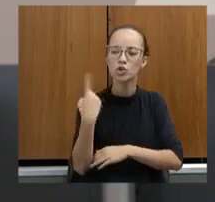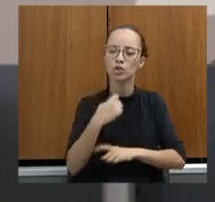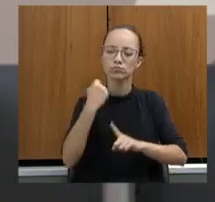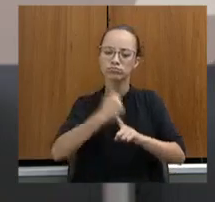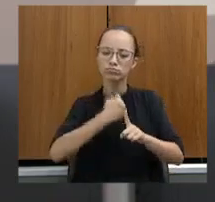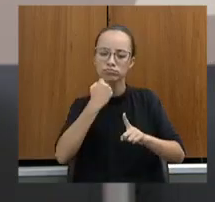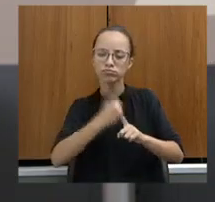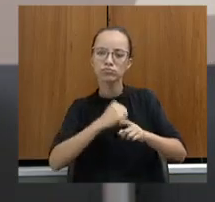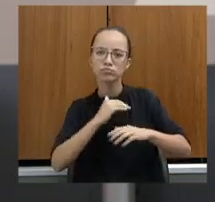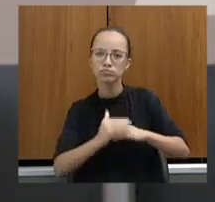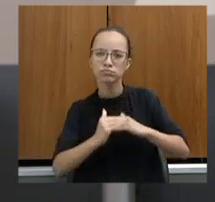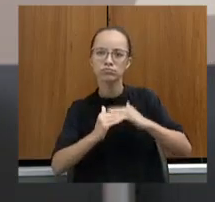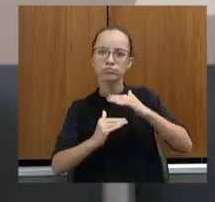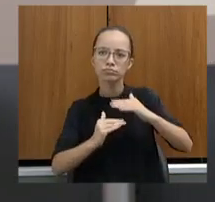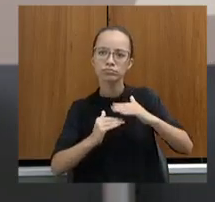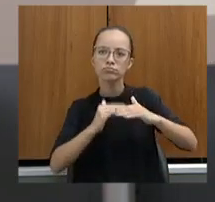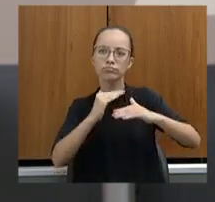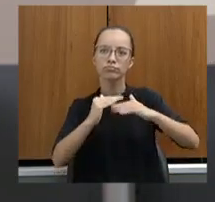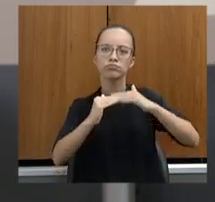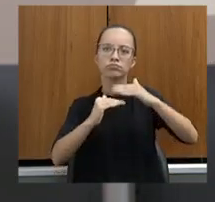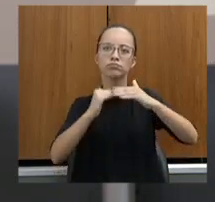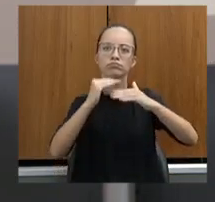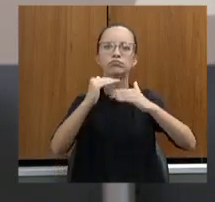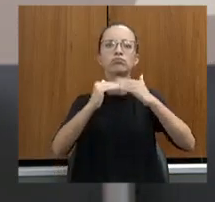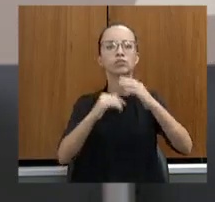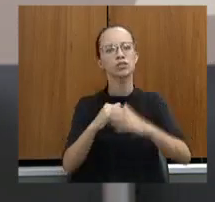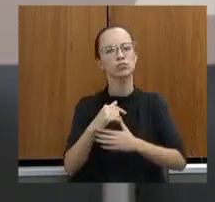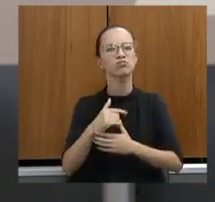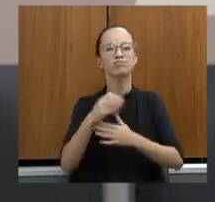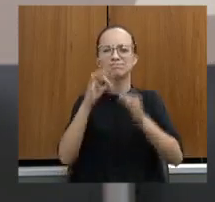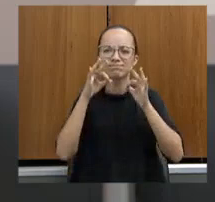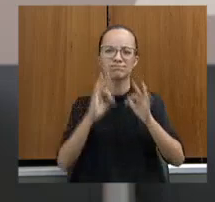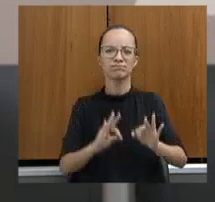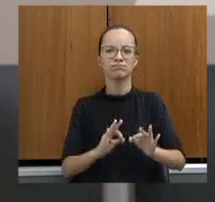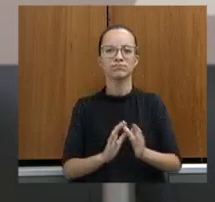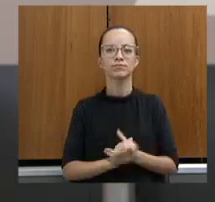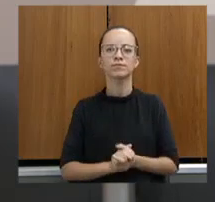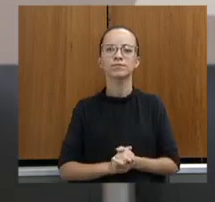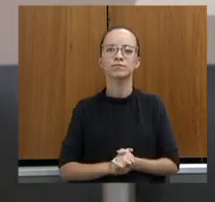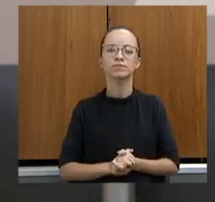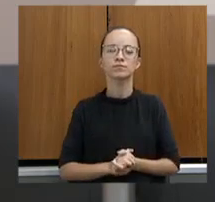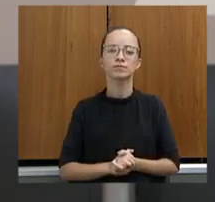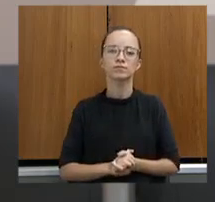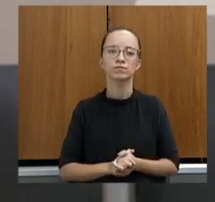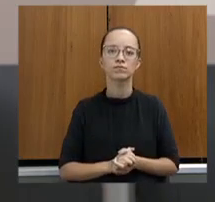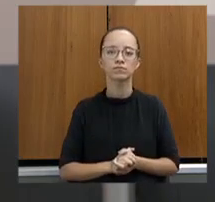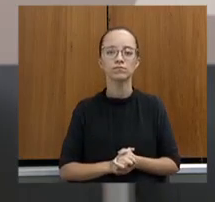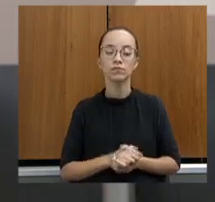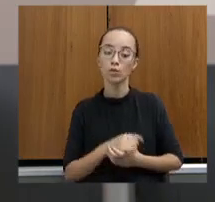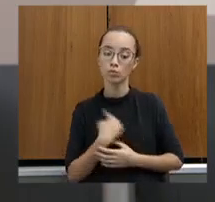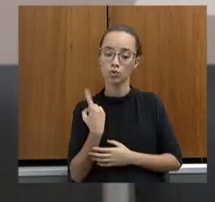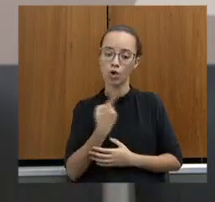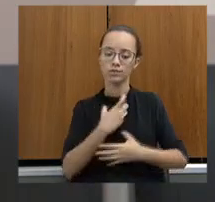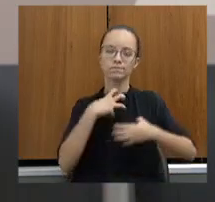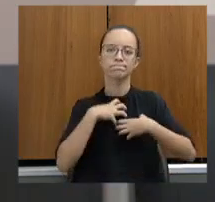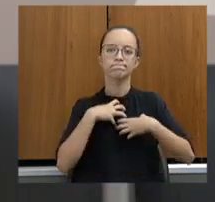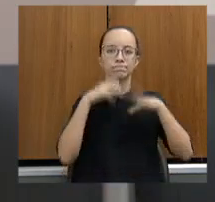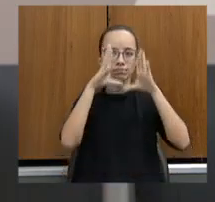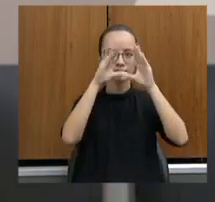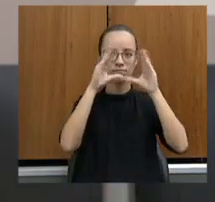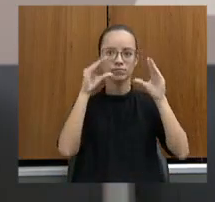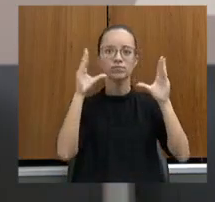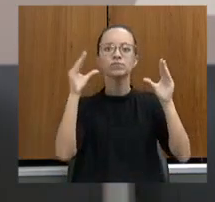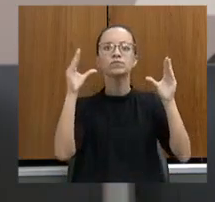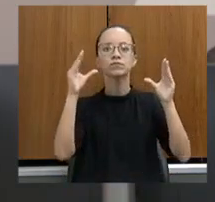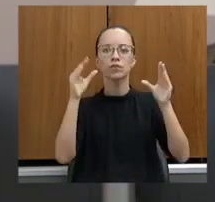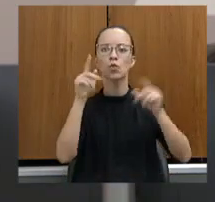de ontem e o dia de amanhã será melhor do que o de hoje eu não tenho dúvida disso e nos tranquiliza então